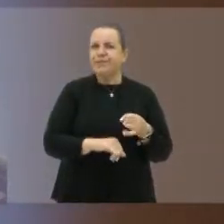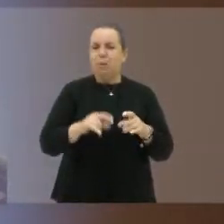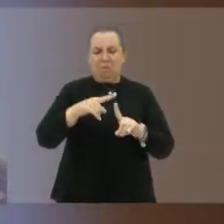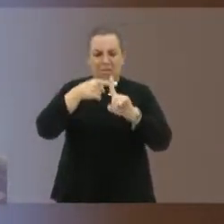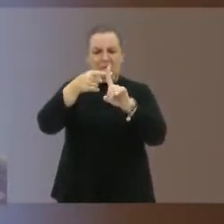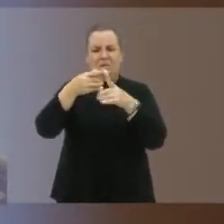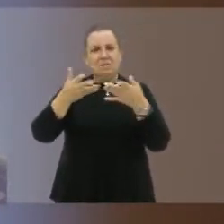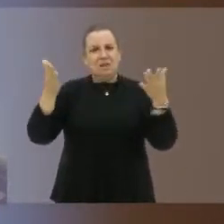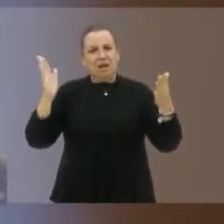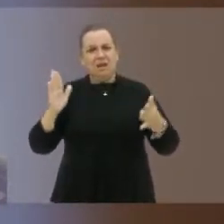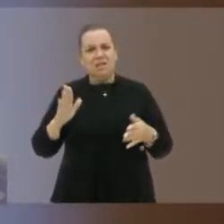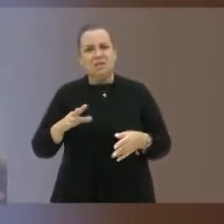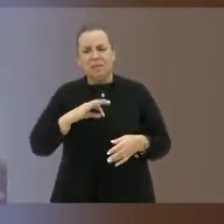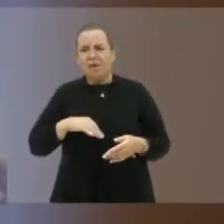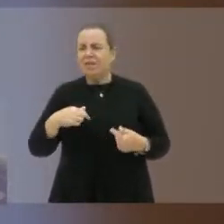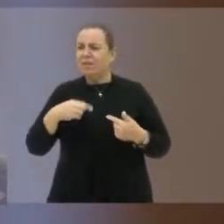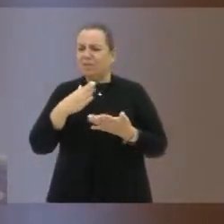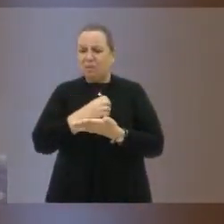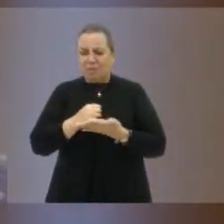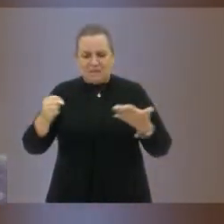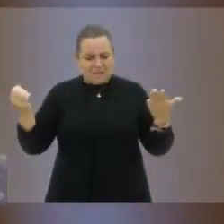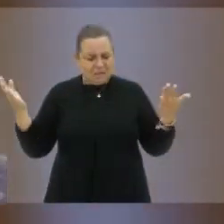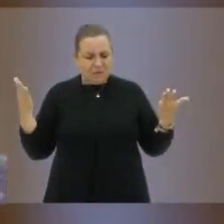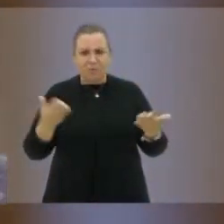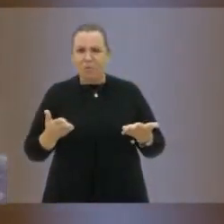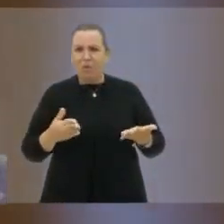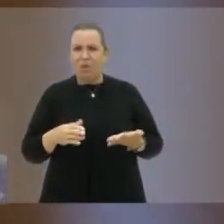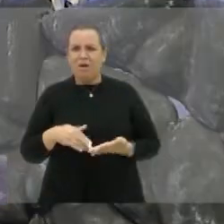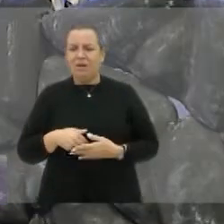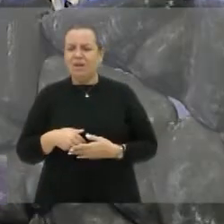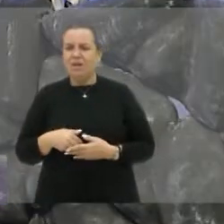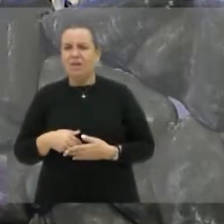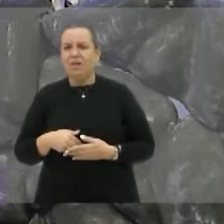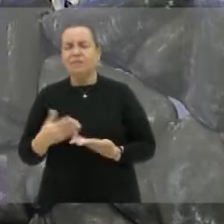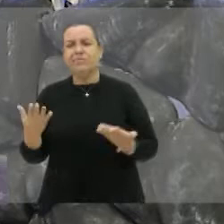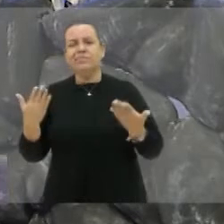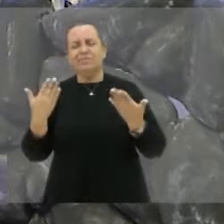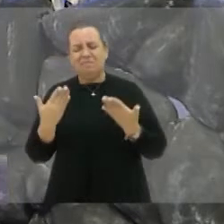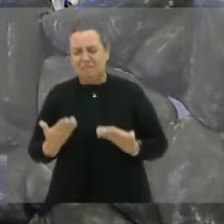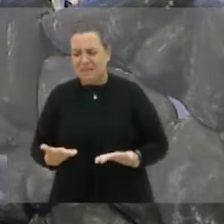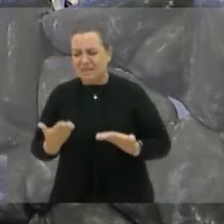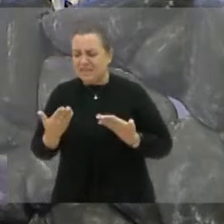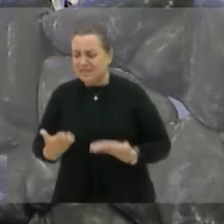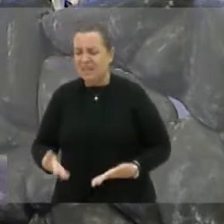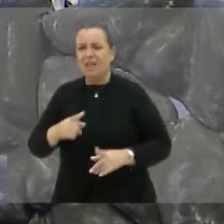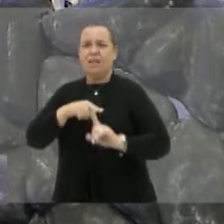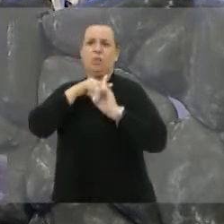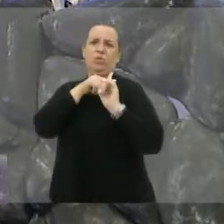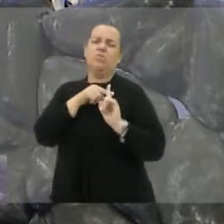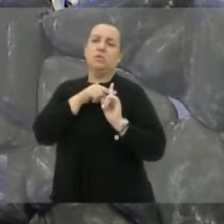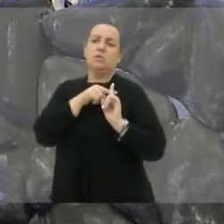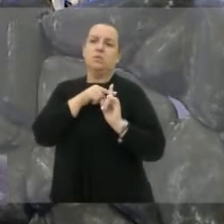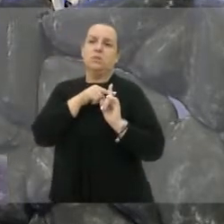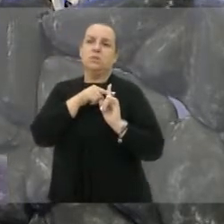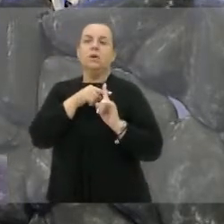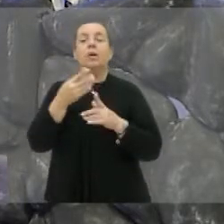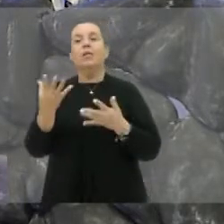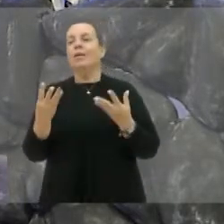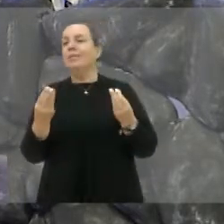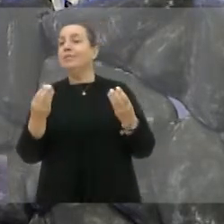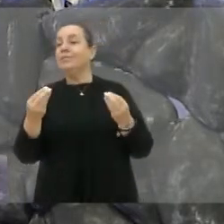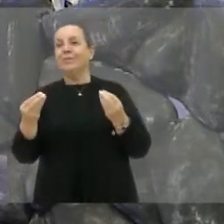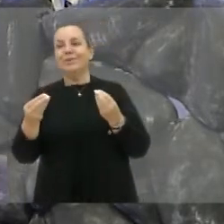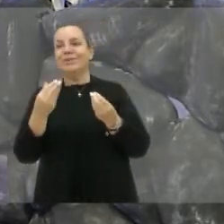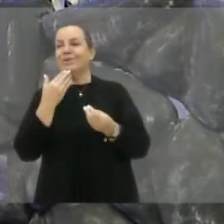esta, Padre, que eu estou passando nesse momento? Que pesadíssima cruz. Olha quantos pedidos chegam aqui nesse